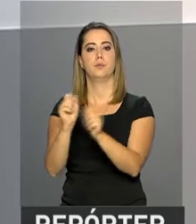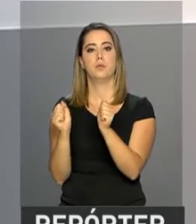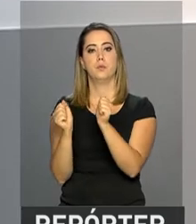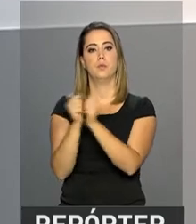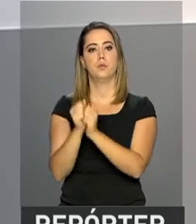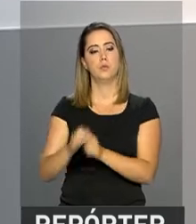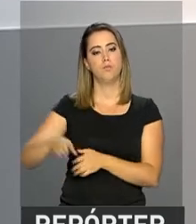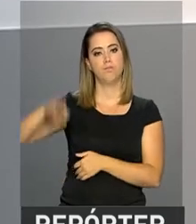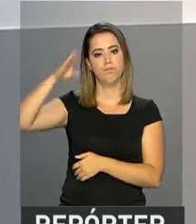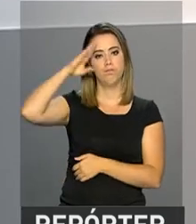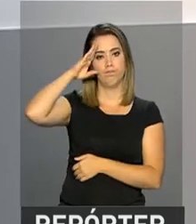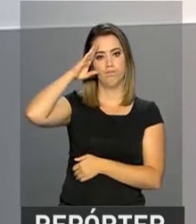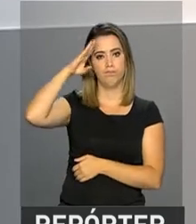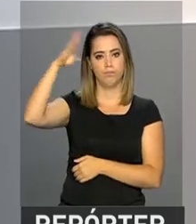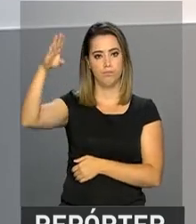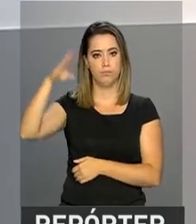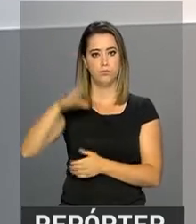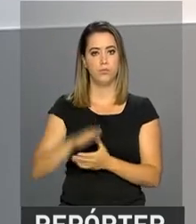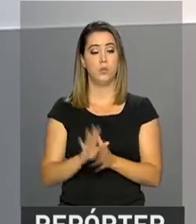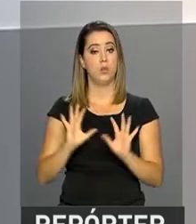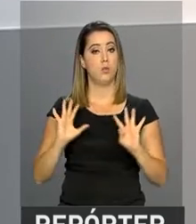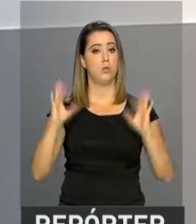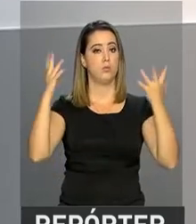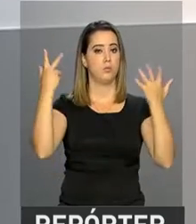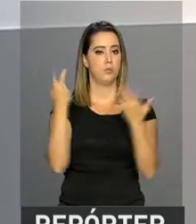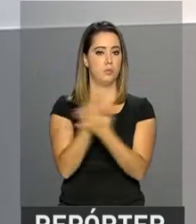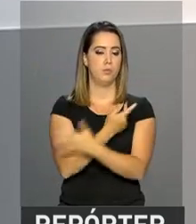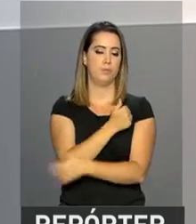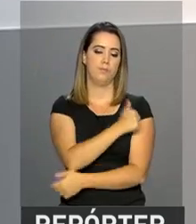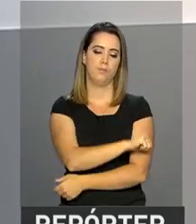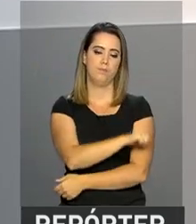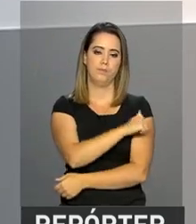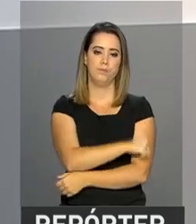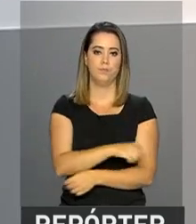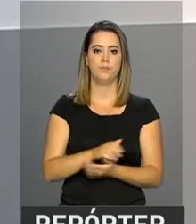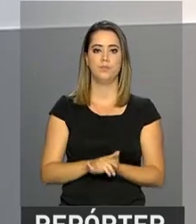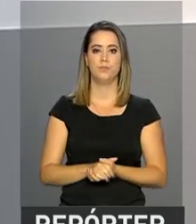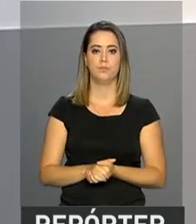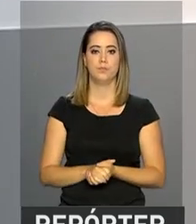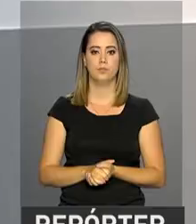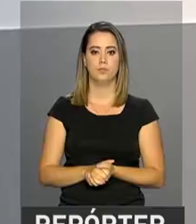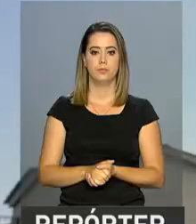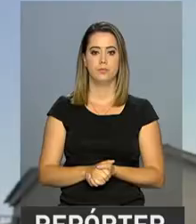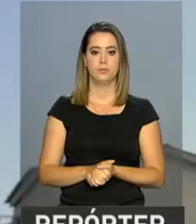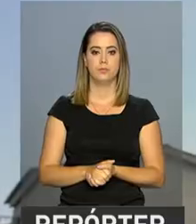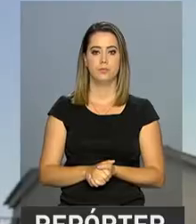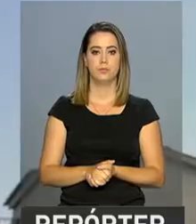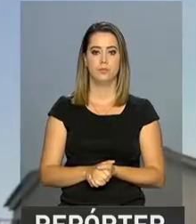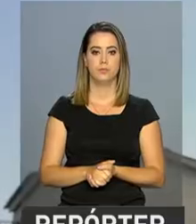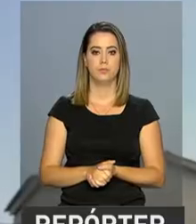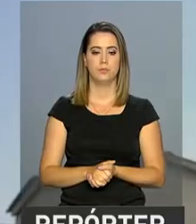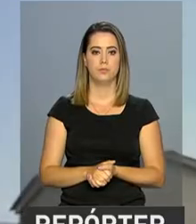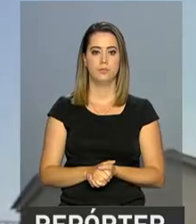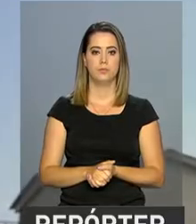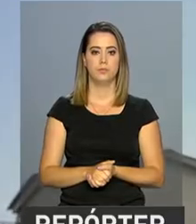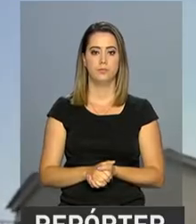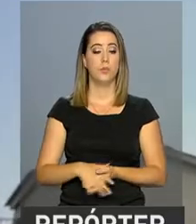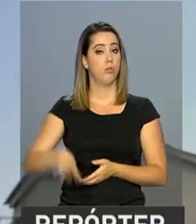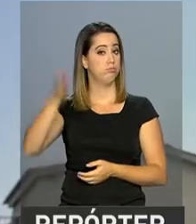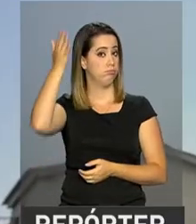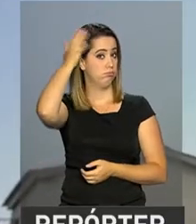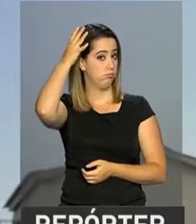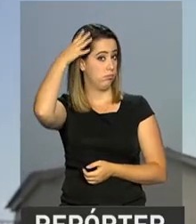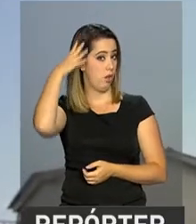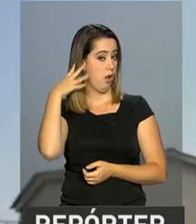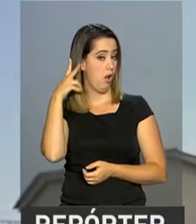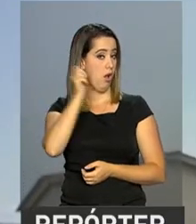com a Marinha, o Exército e a Força Aérea, em cerimônia realizada no Rio de Janeiro. Os capacetes